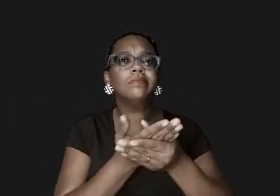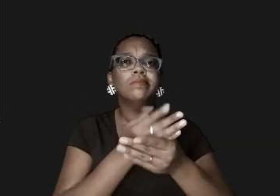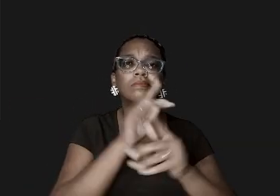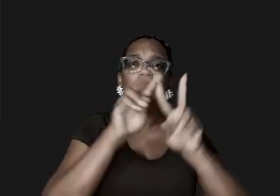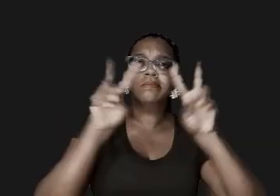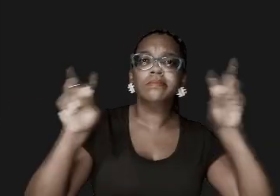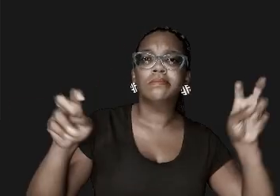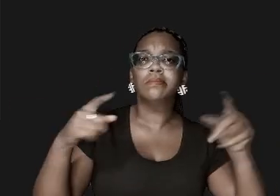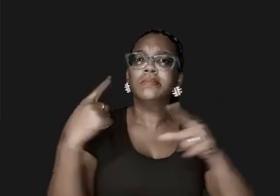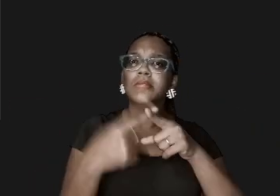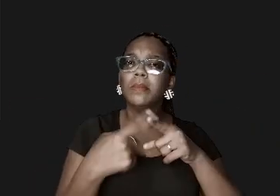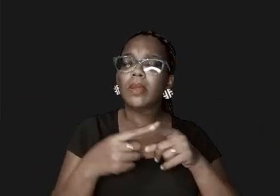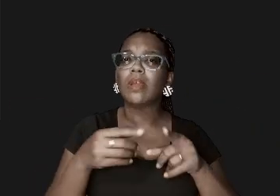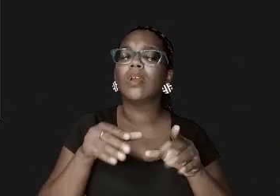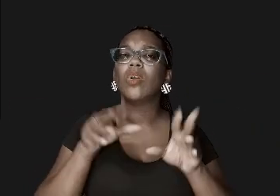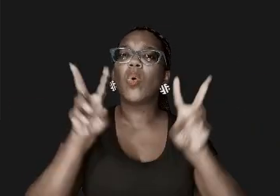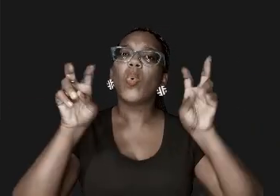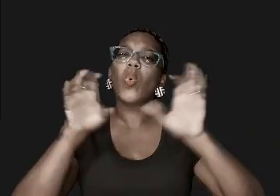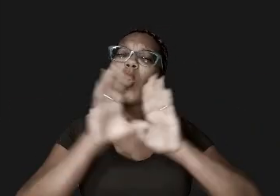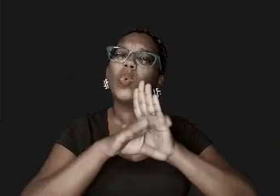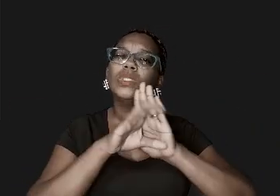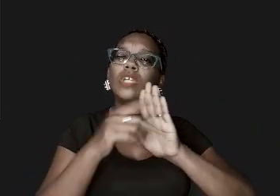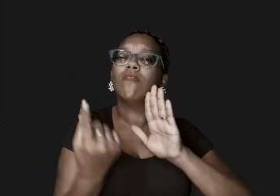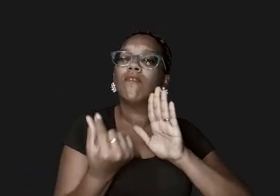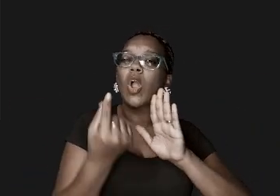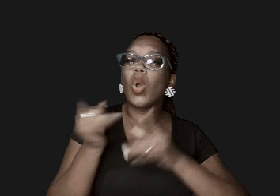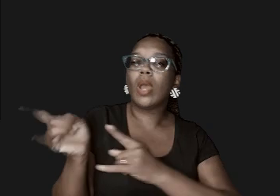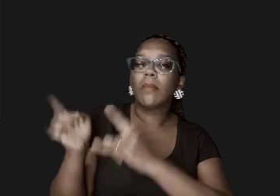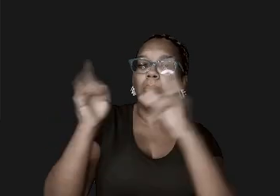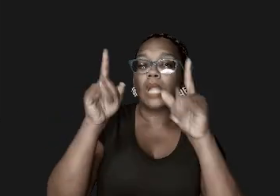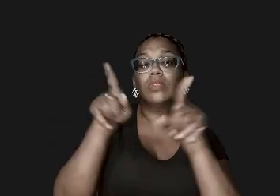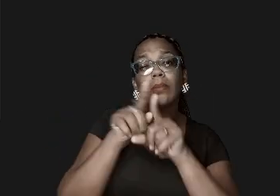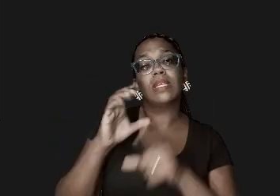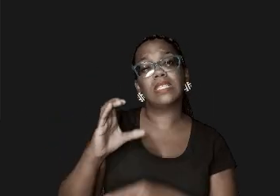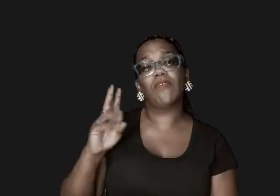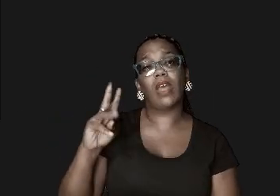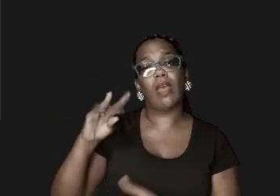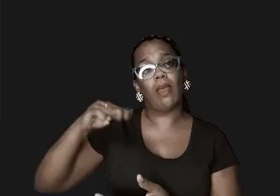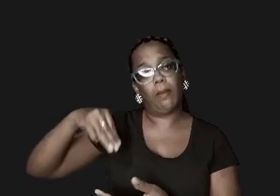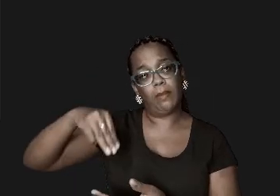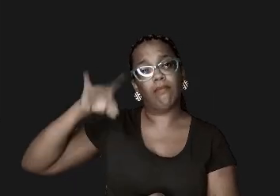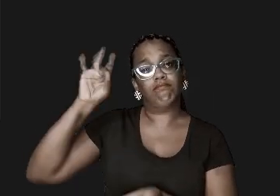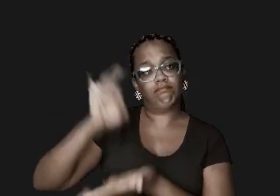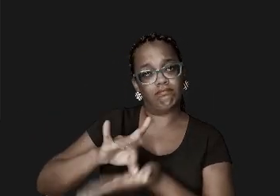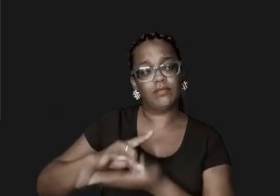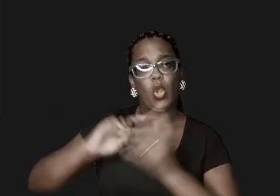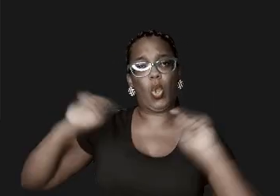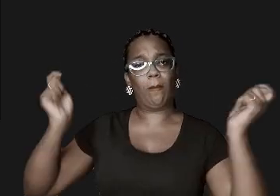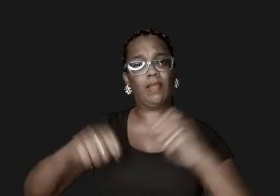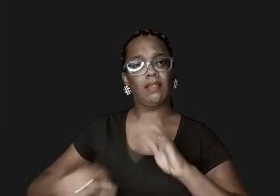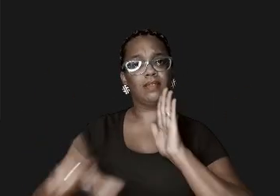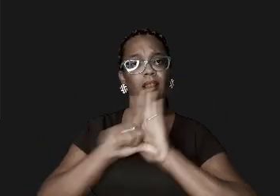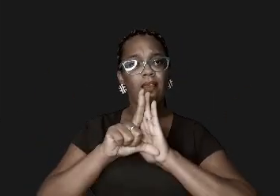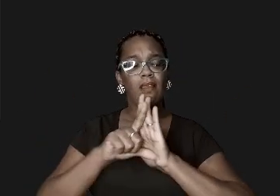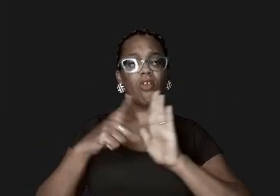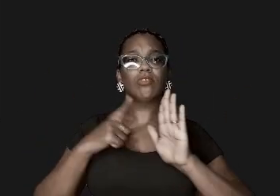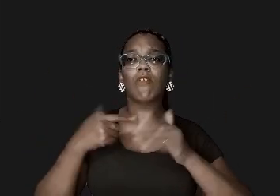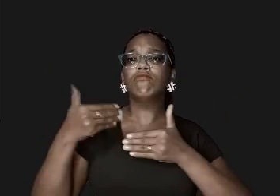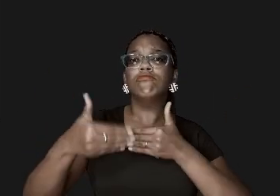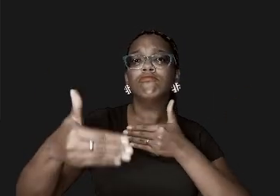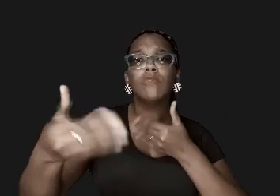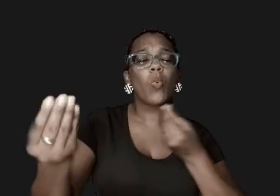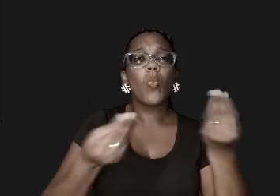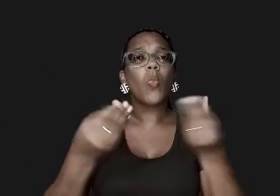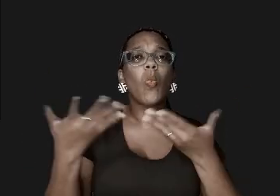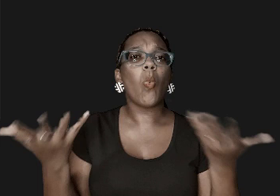também alimentos abertos manipulação de preço a utilização de qualquer processo ou artifício destinado também a citação do conceito de valor mobiliário